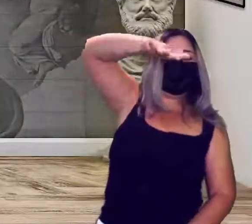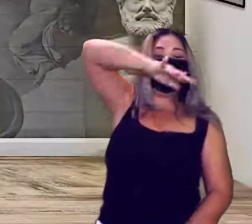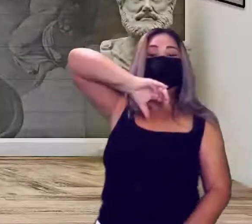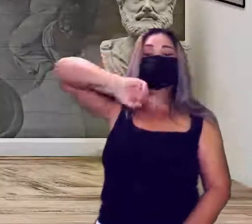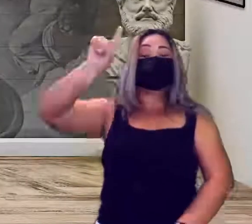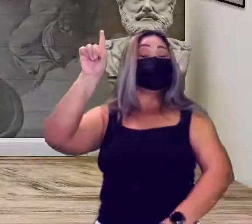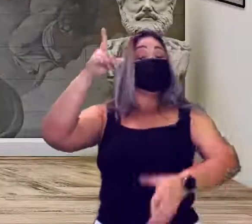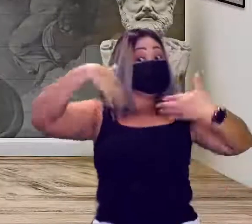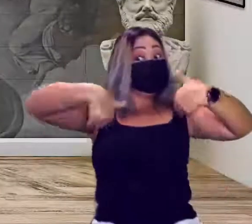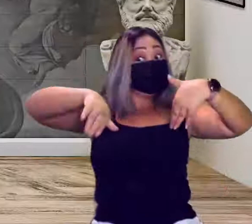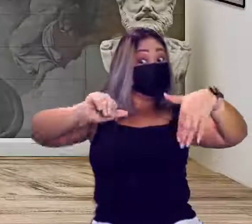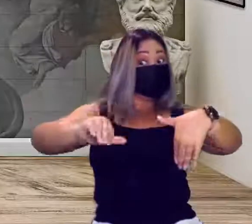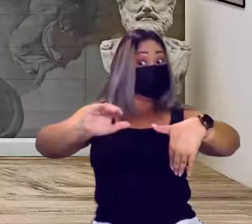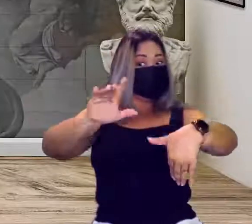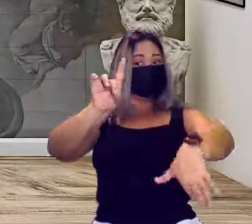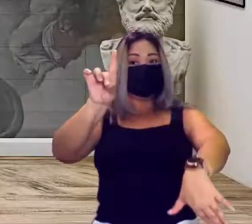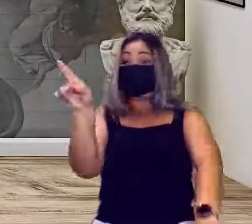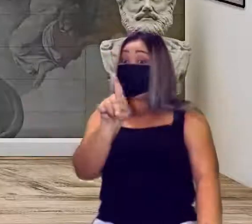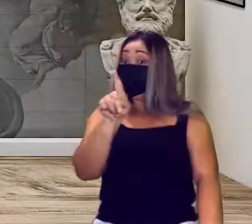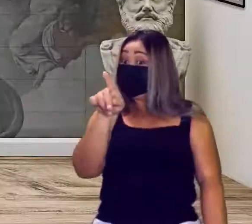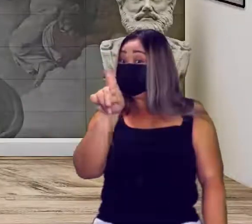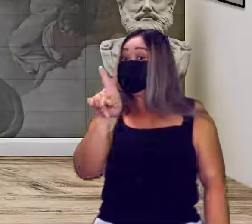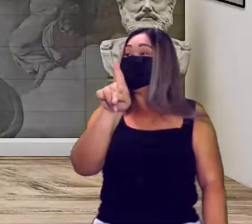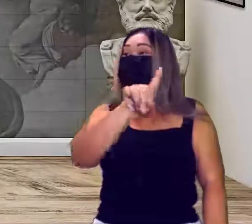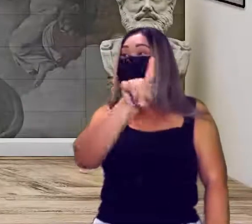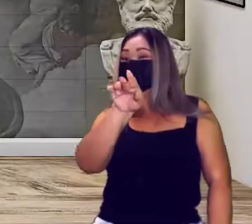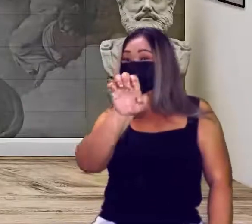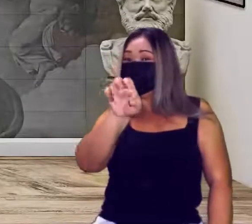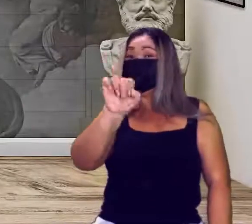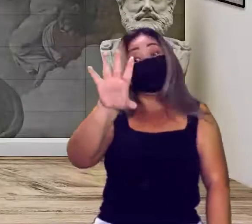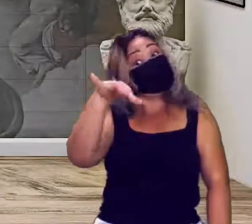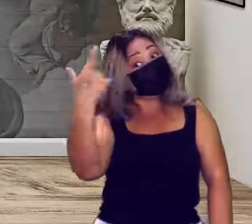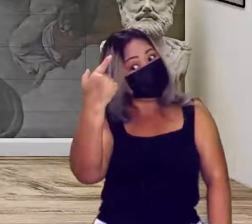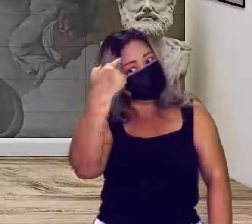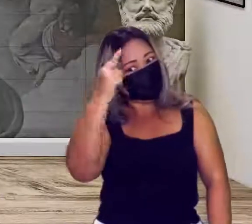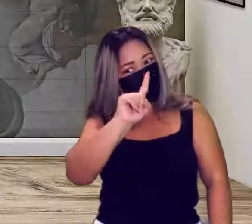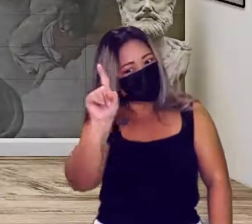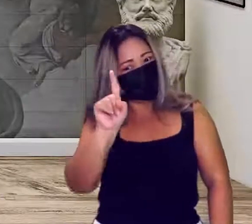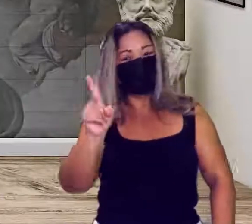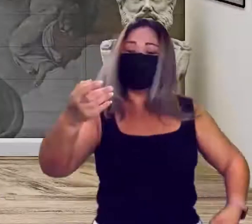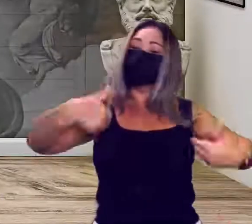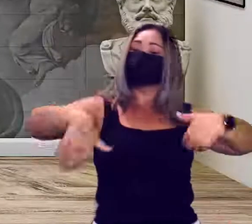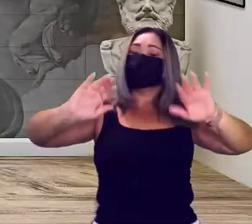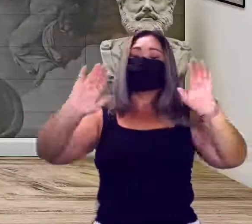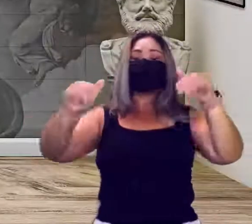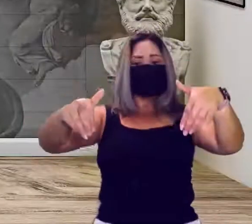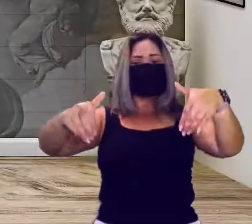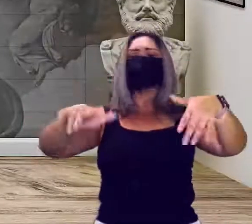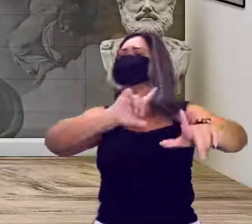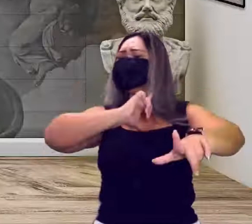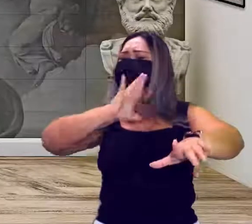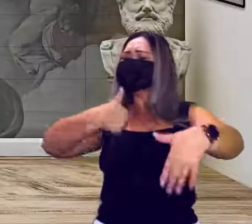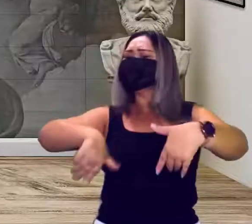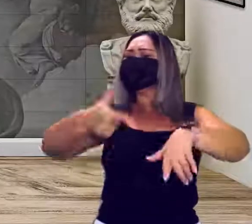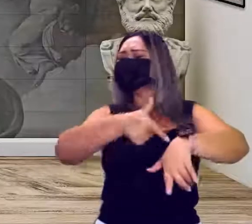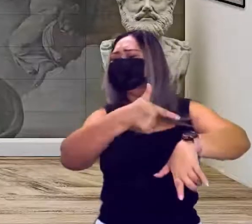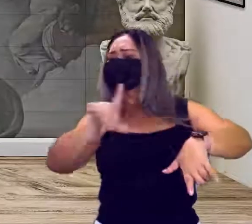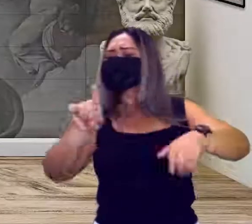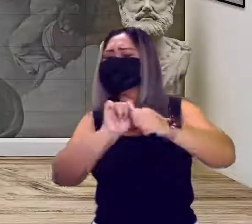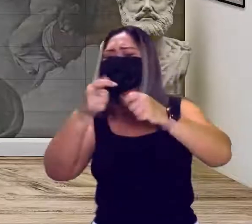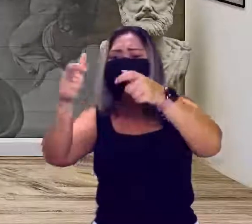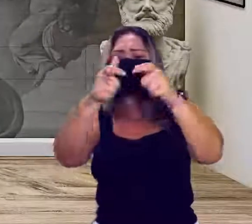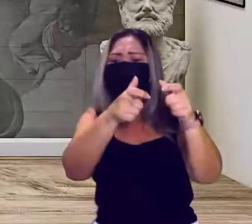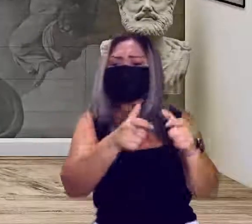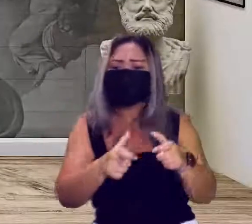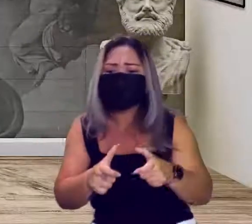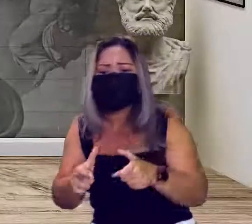sou o Zeus, professor Hélio. Suponha, né? Então é onde eu fico. Existem outros deuses, mas em outros